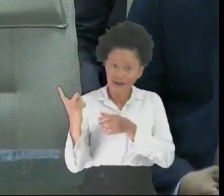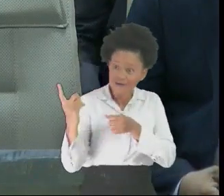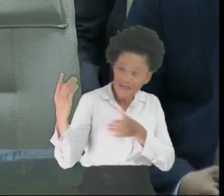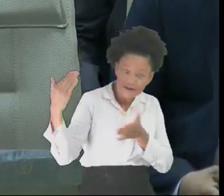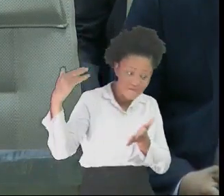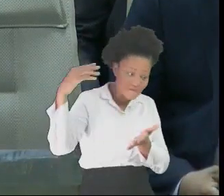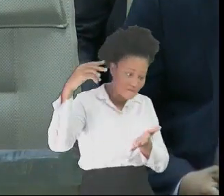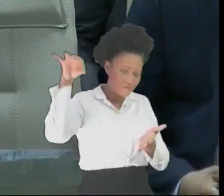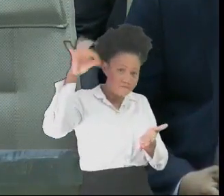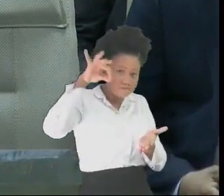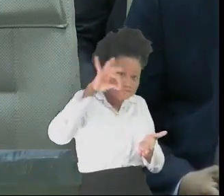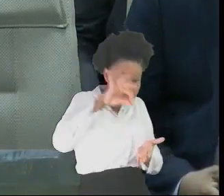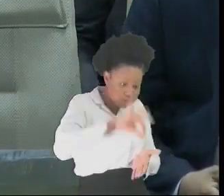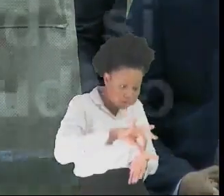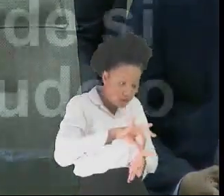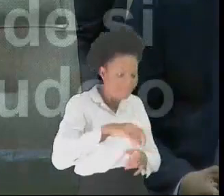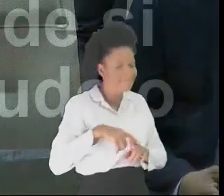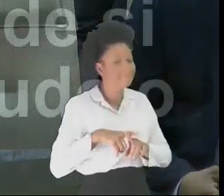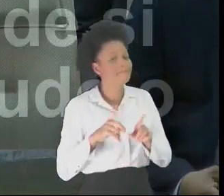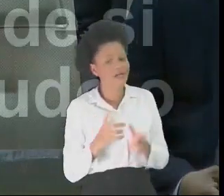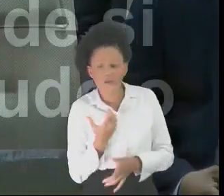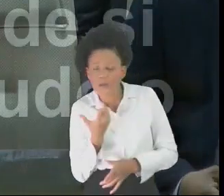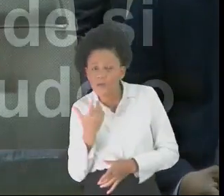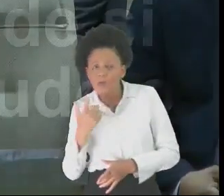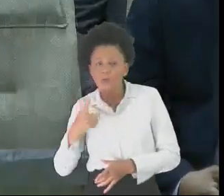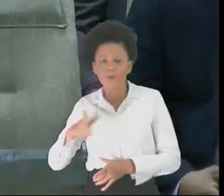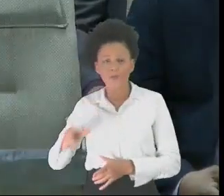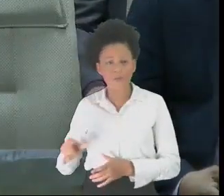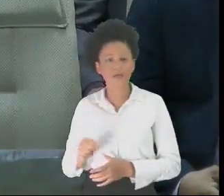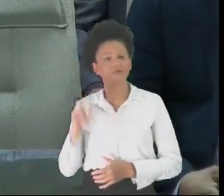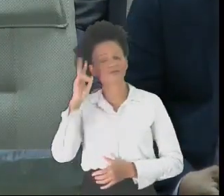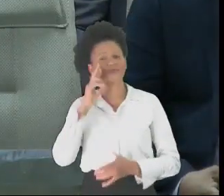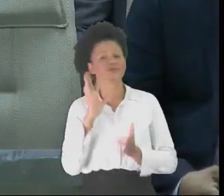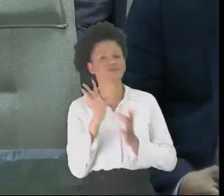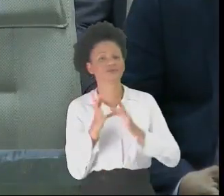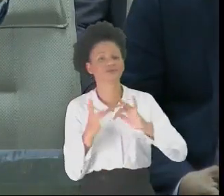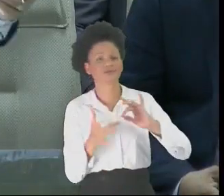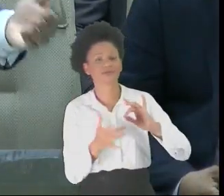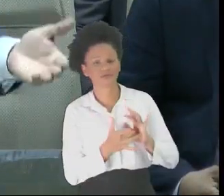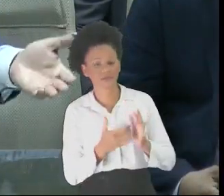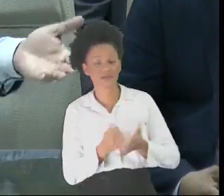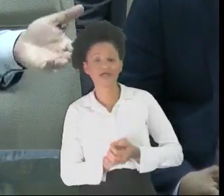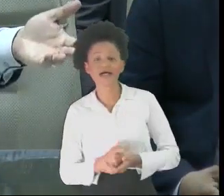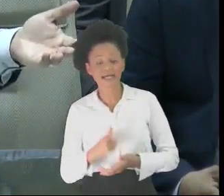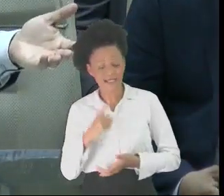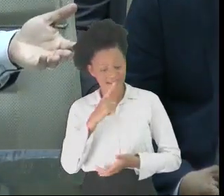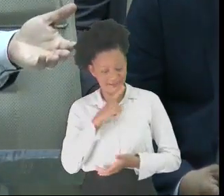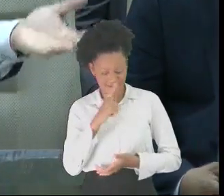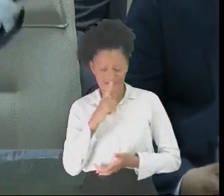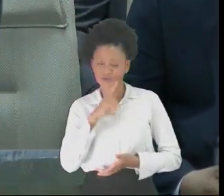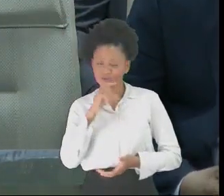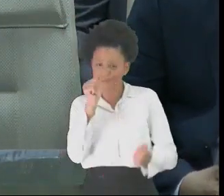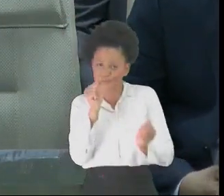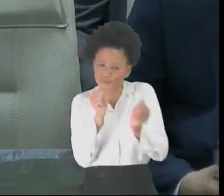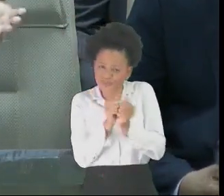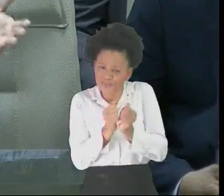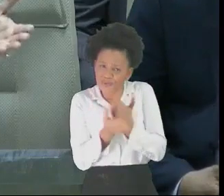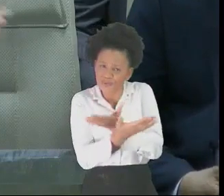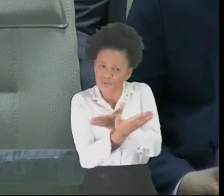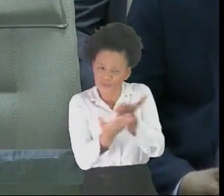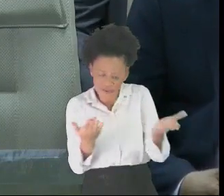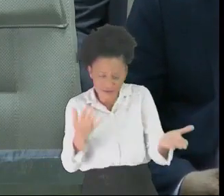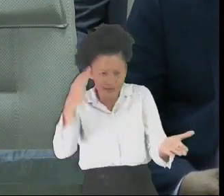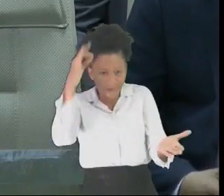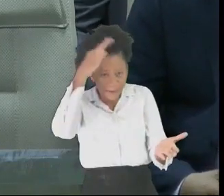vier. Mas tem outra parte que Jesus diz assim: ele habita convosco e estará em vós.